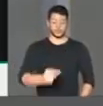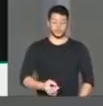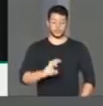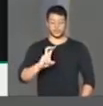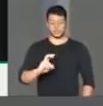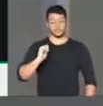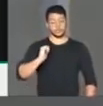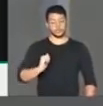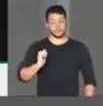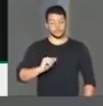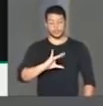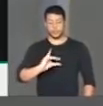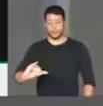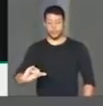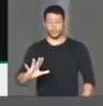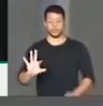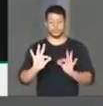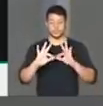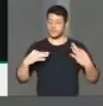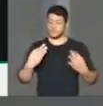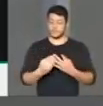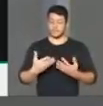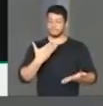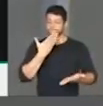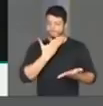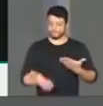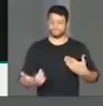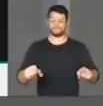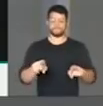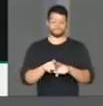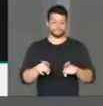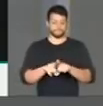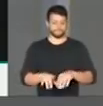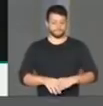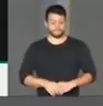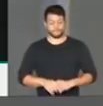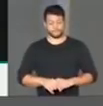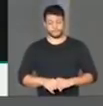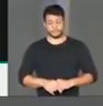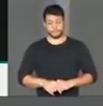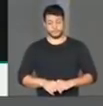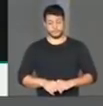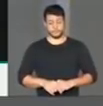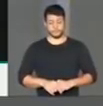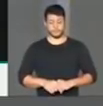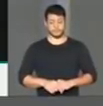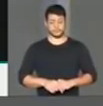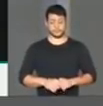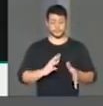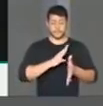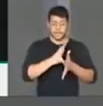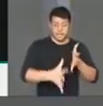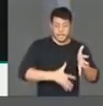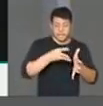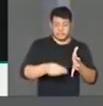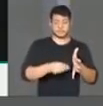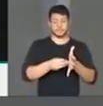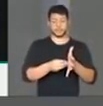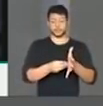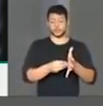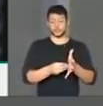da Bolsa Família, outra bomba que está estourando na cabeça aí do povo brasileiro. Na Amazônia,